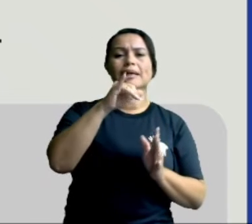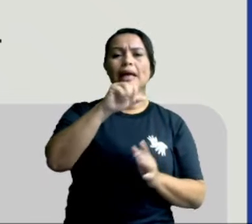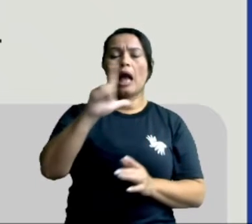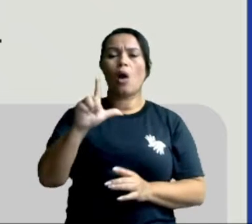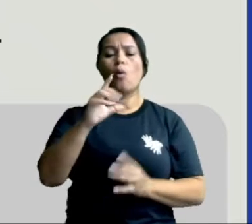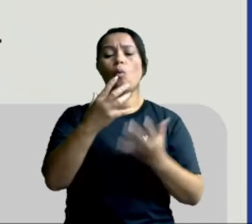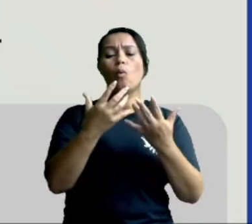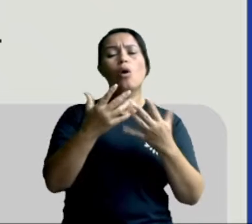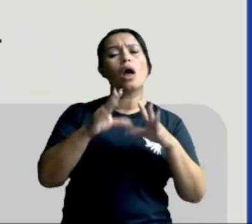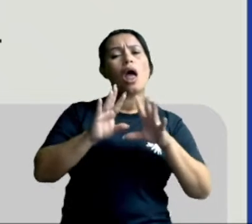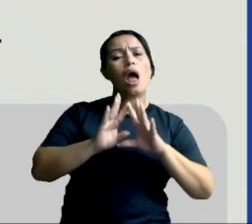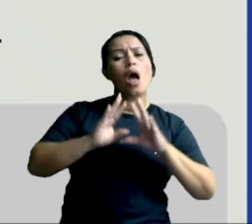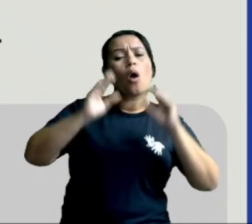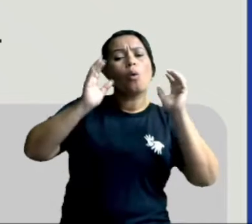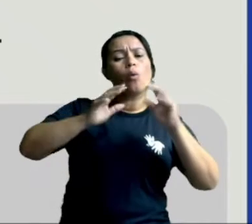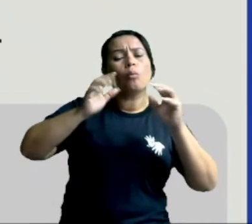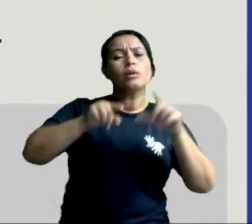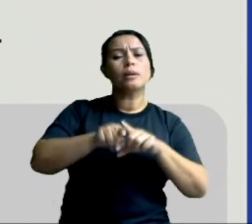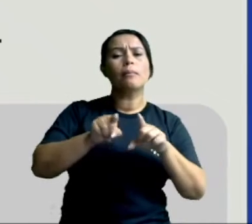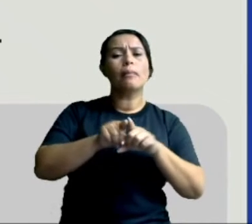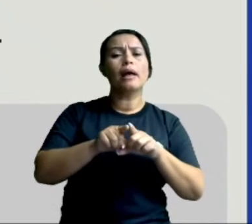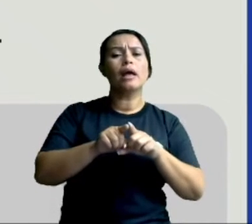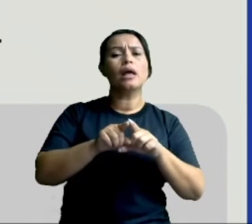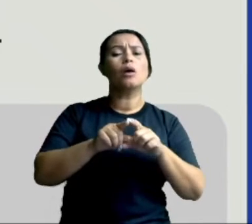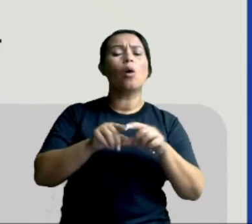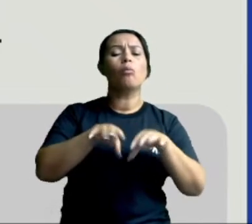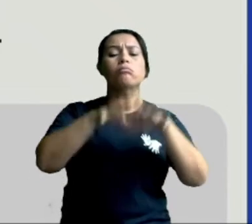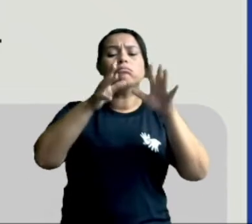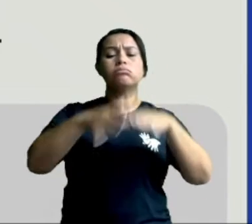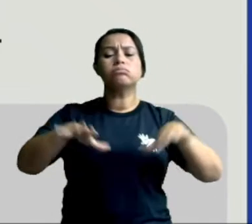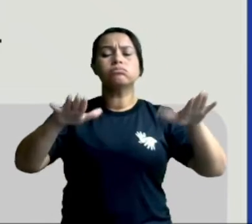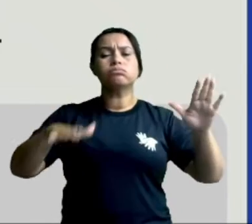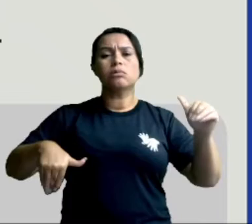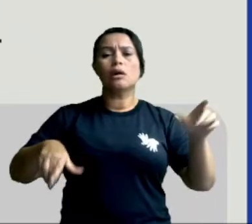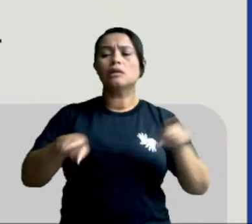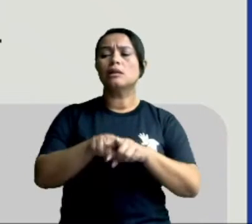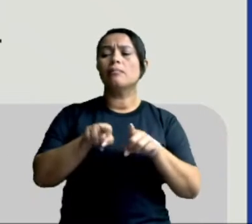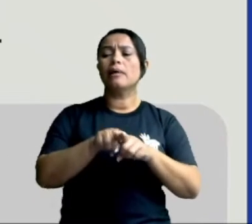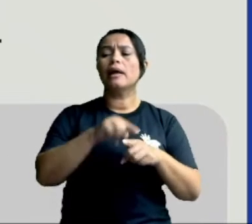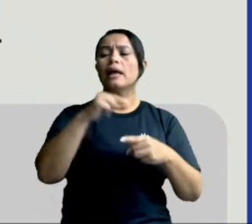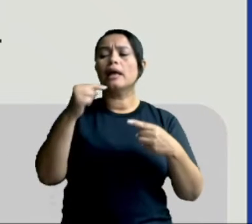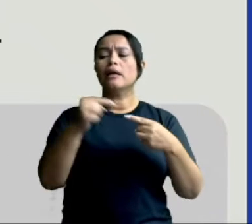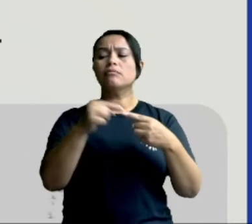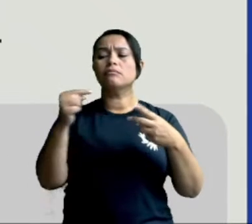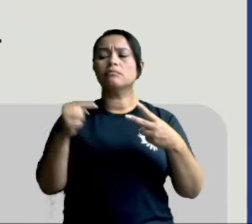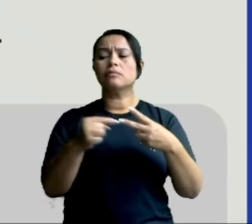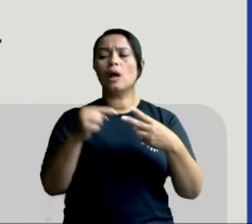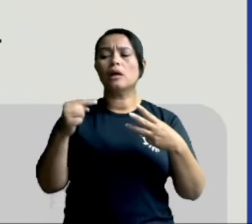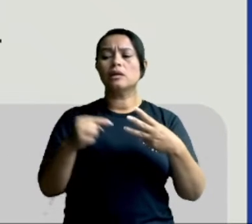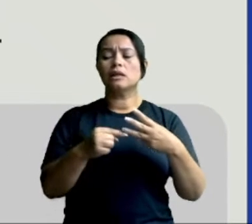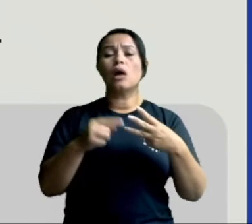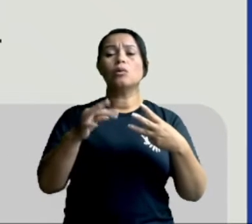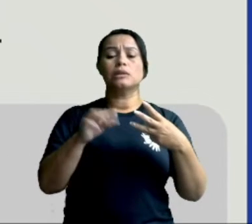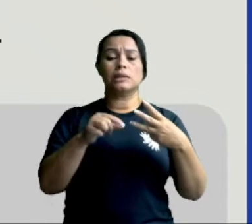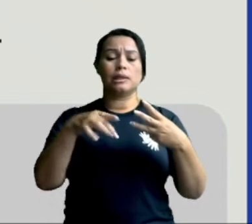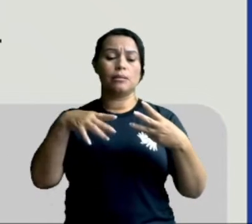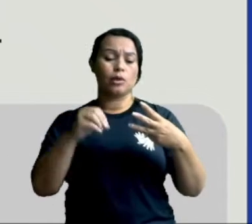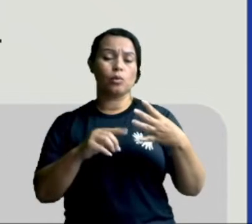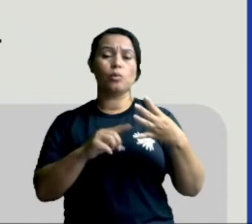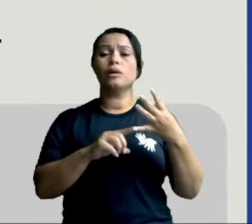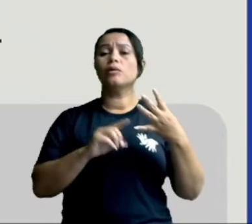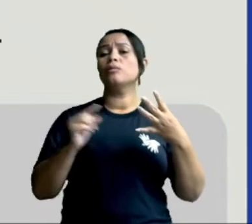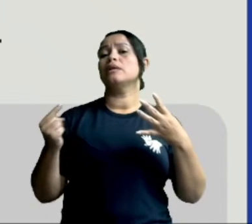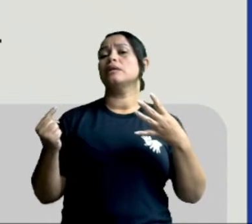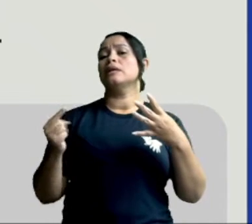litorâneo clima tropical continental e o clima clima tropical típico e o clima tropical